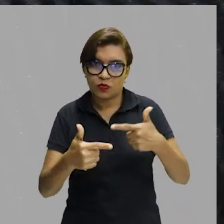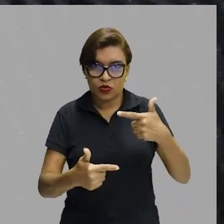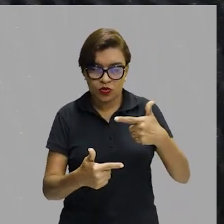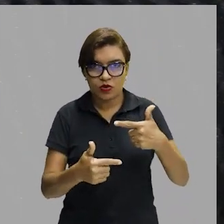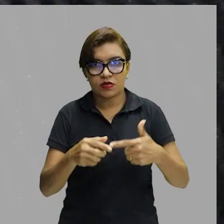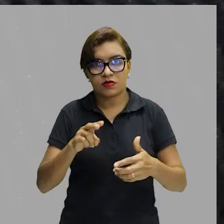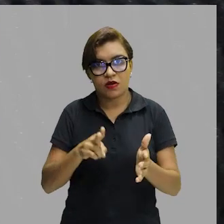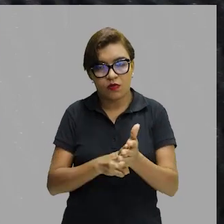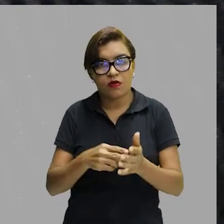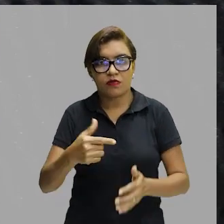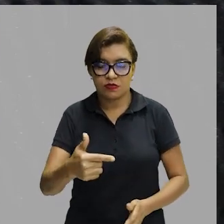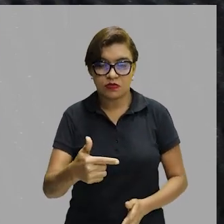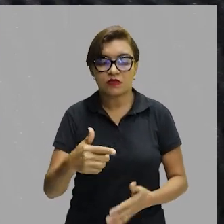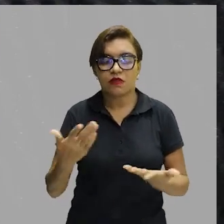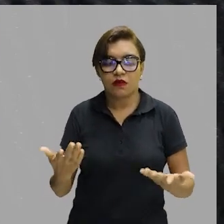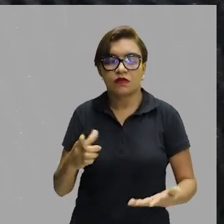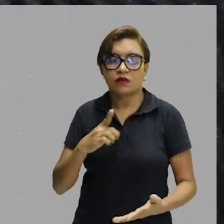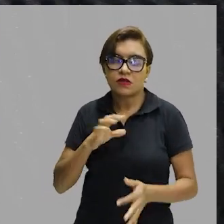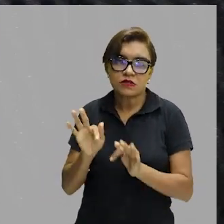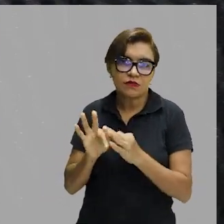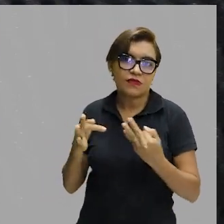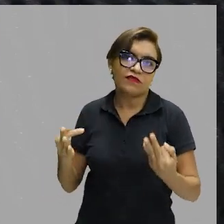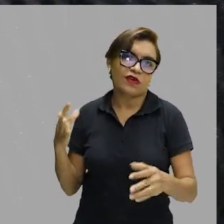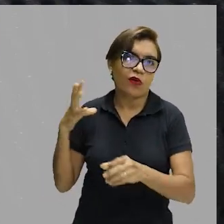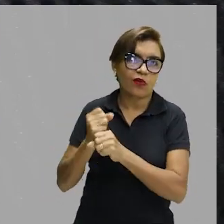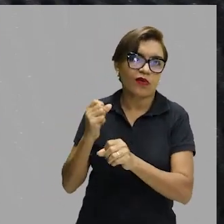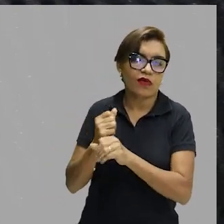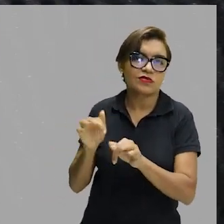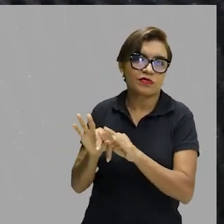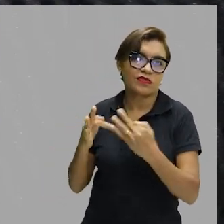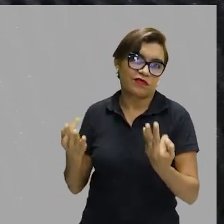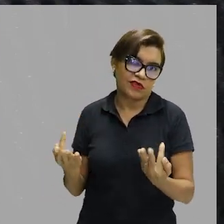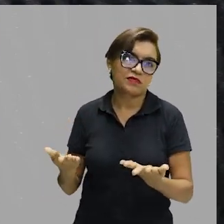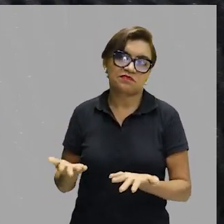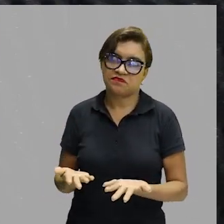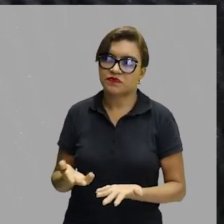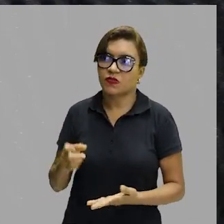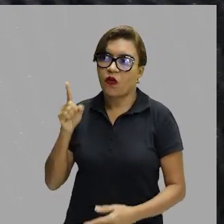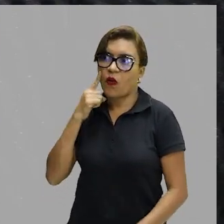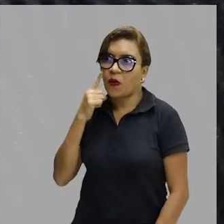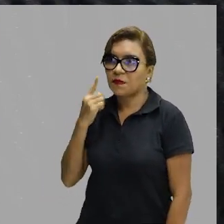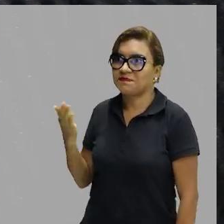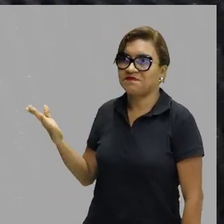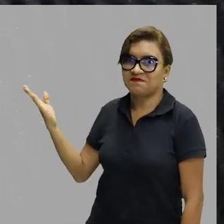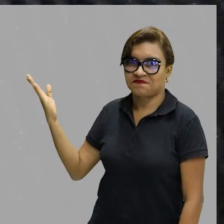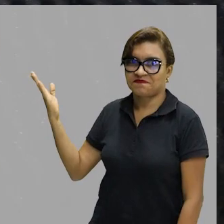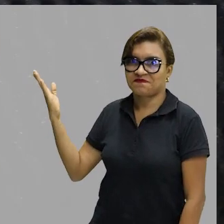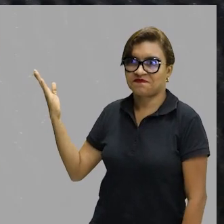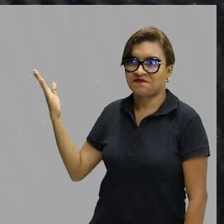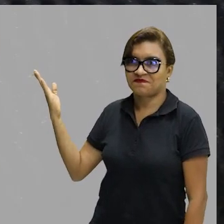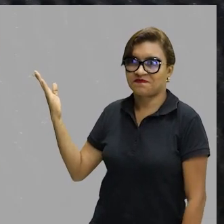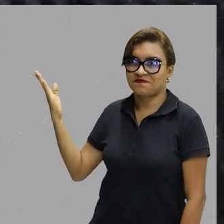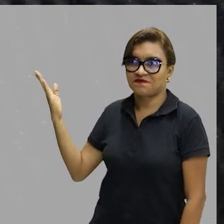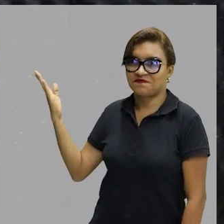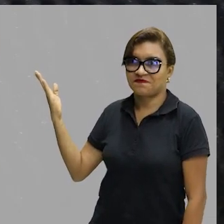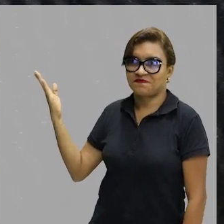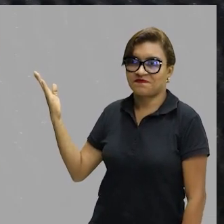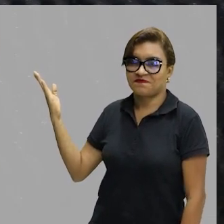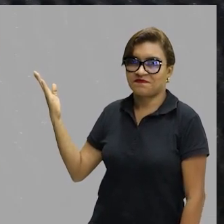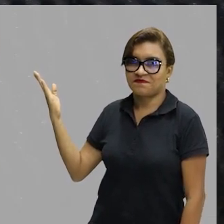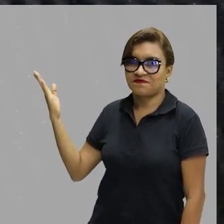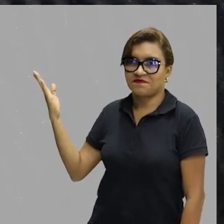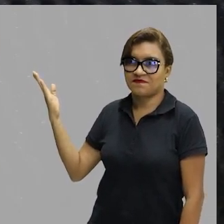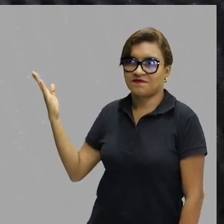cálculo, simplifica o problema. Então, ΔTc ficou 1,86 vezes